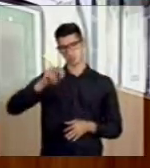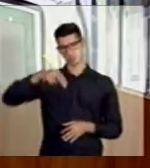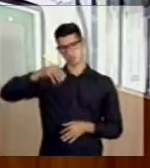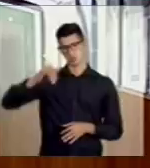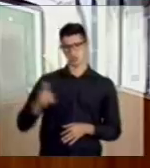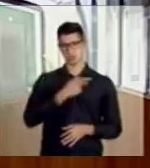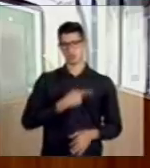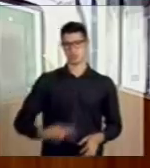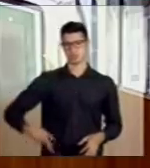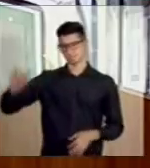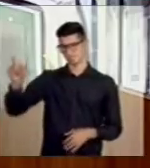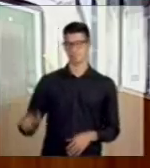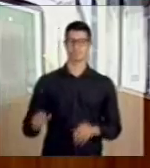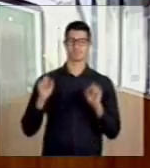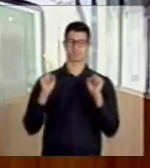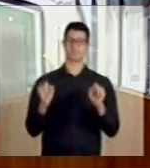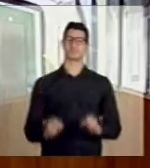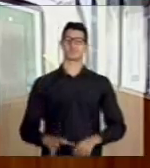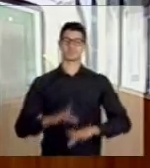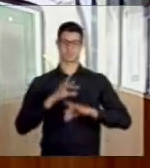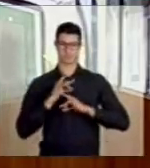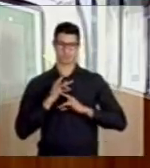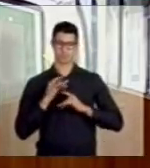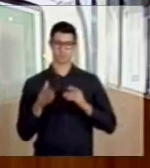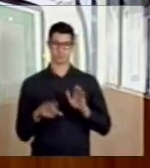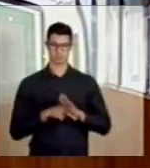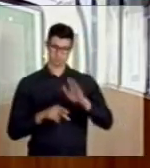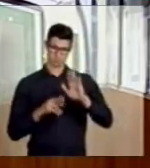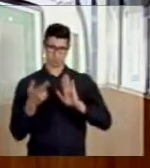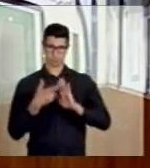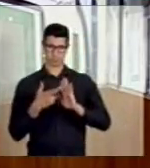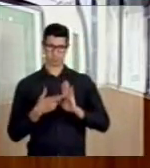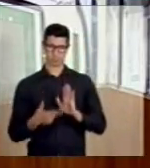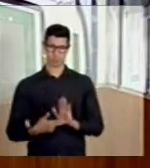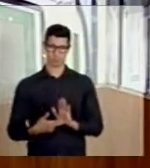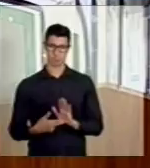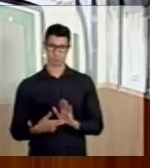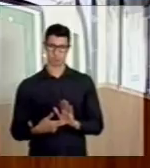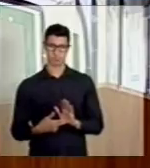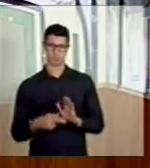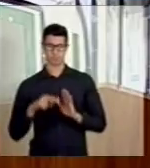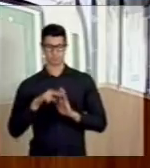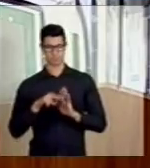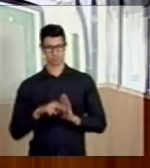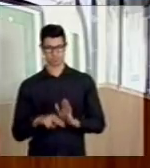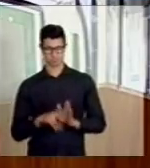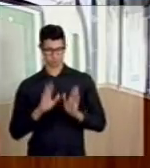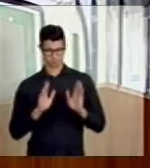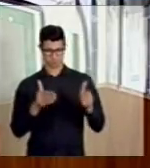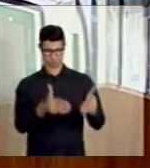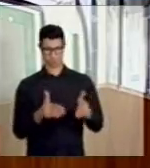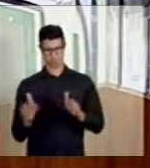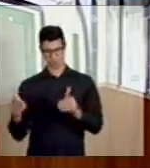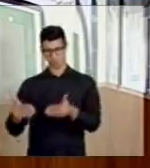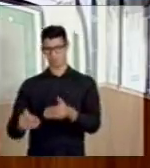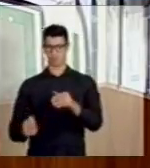presidido por Vossa Excelência, possa adotar, mediante resolução, normas destinadas